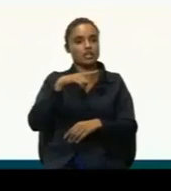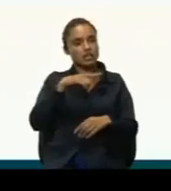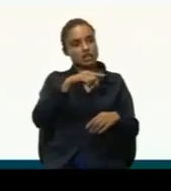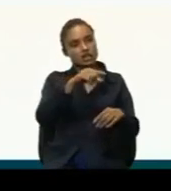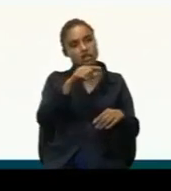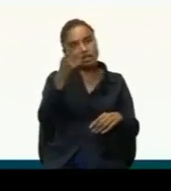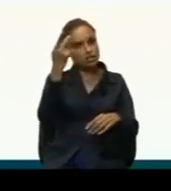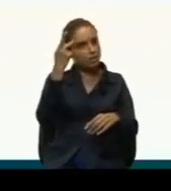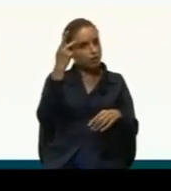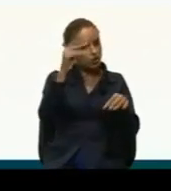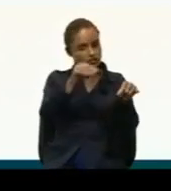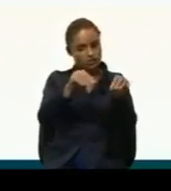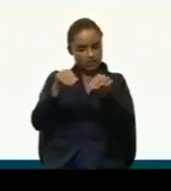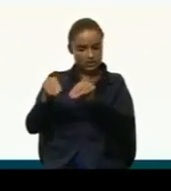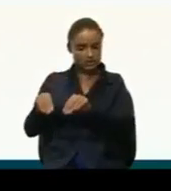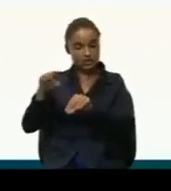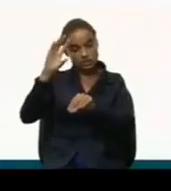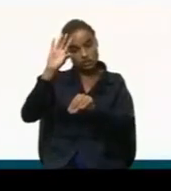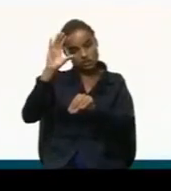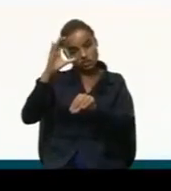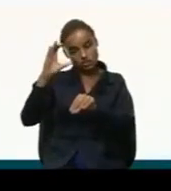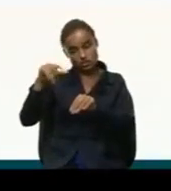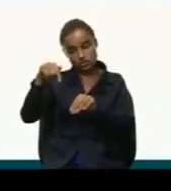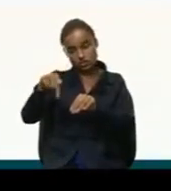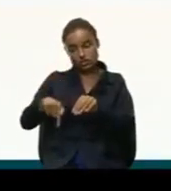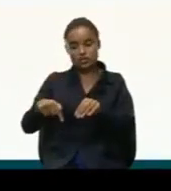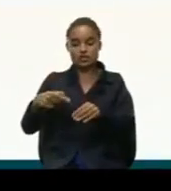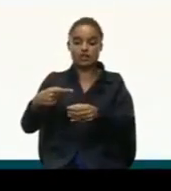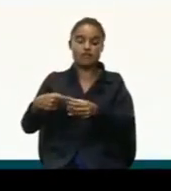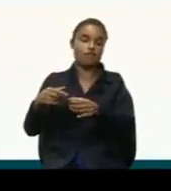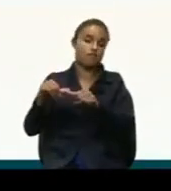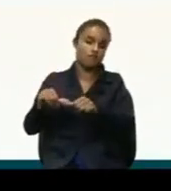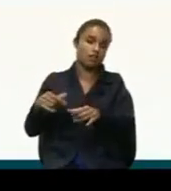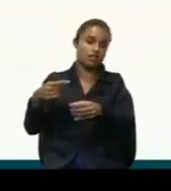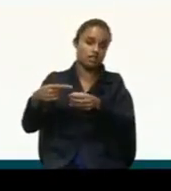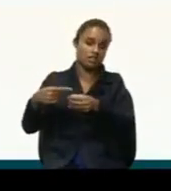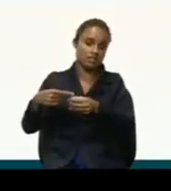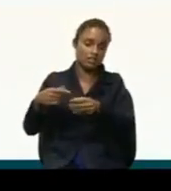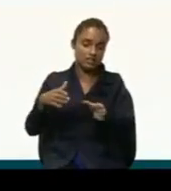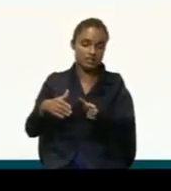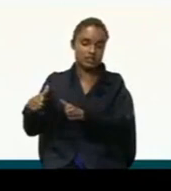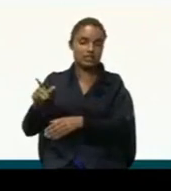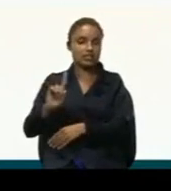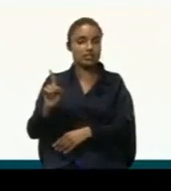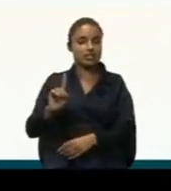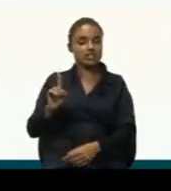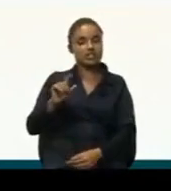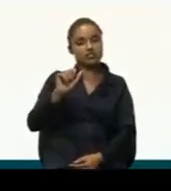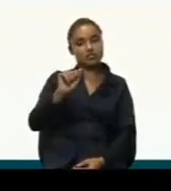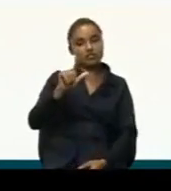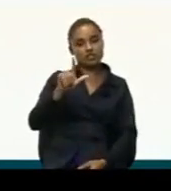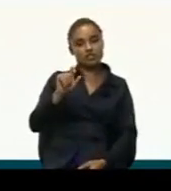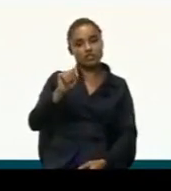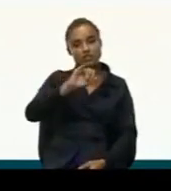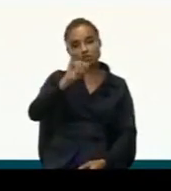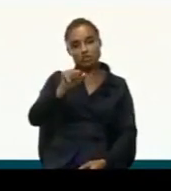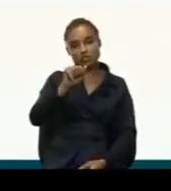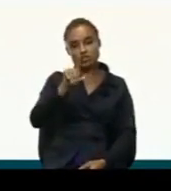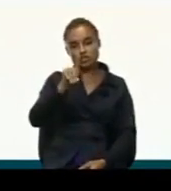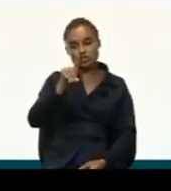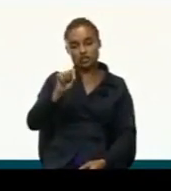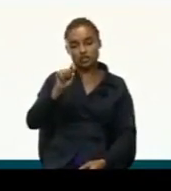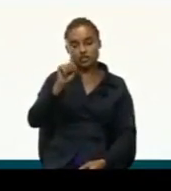aquela equipe, de São Paulo, que é aquela equipe que você confia, que é uma equipe muito boa e você quer manter ela naquela